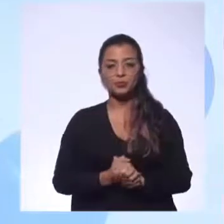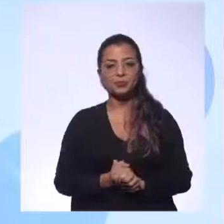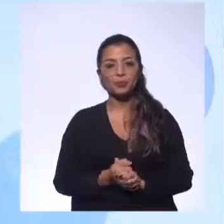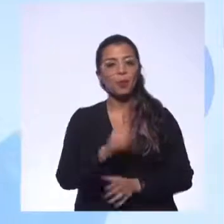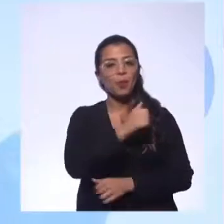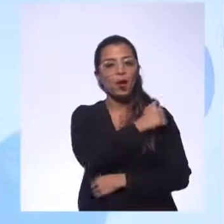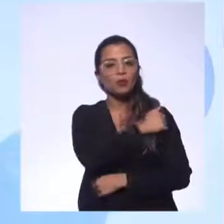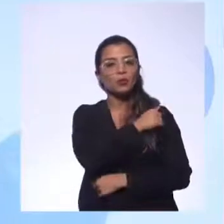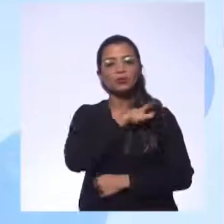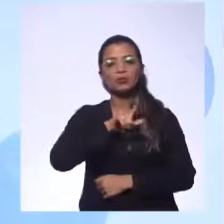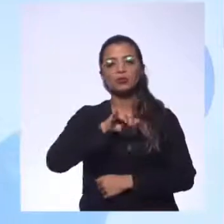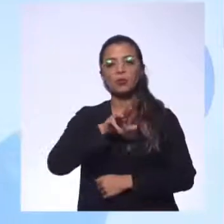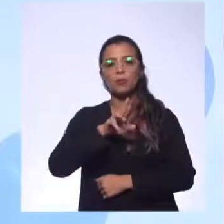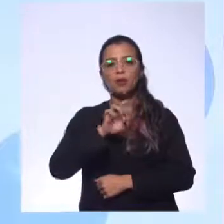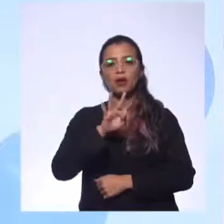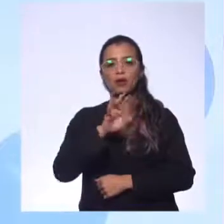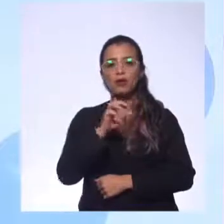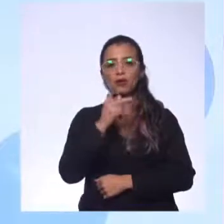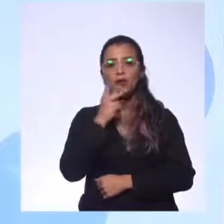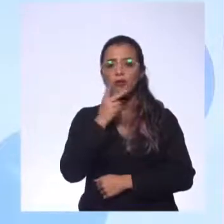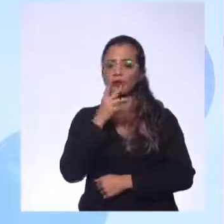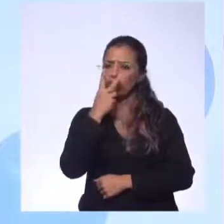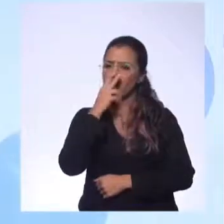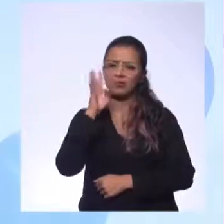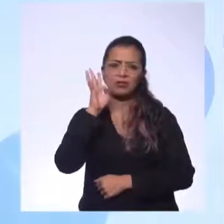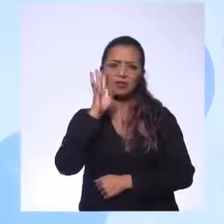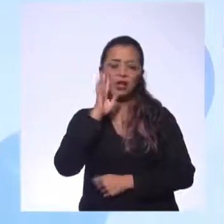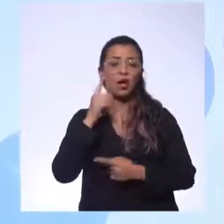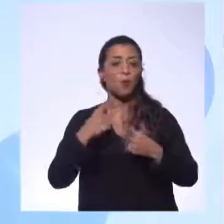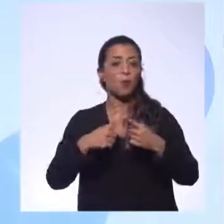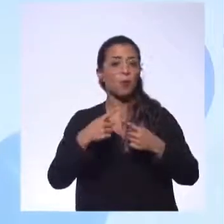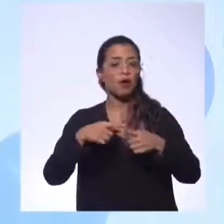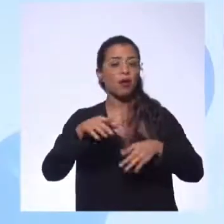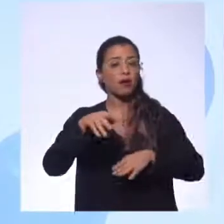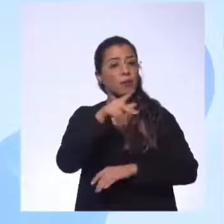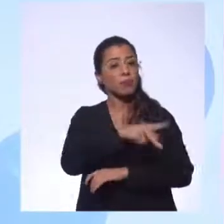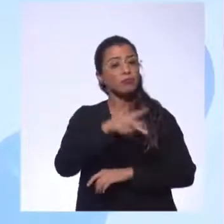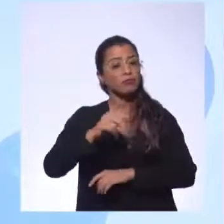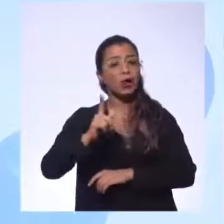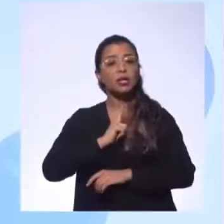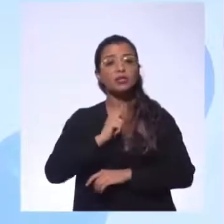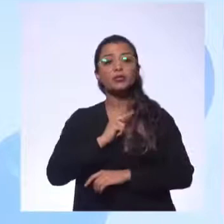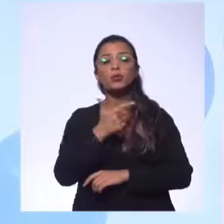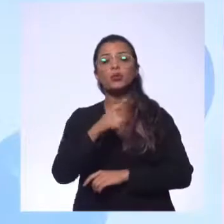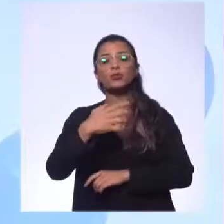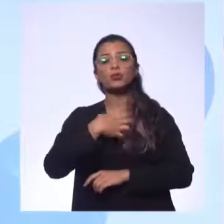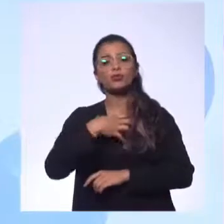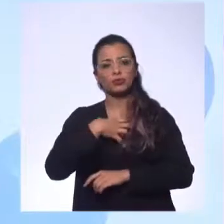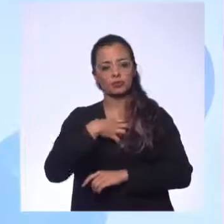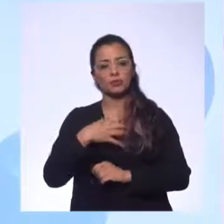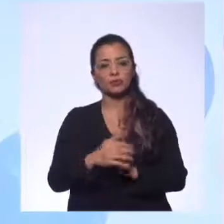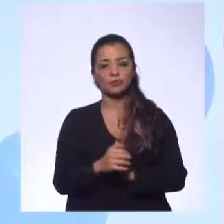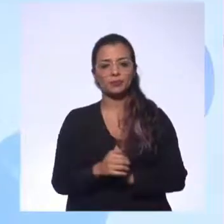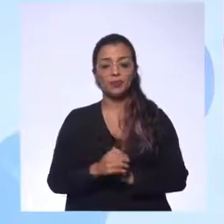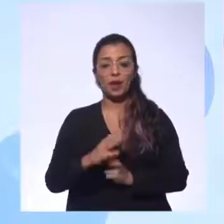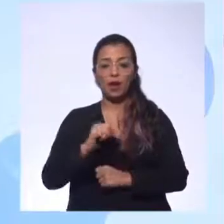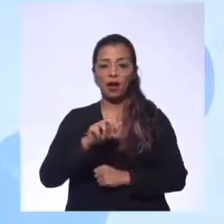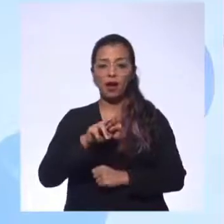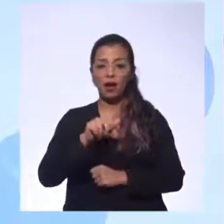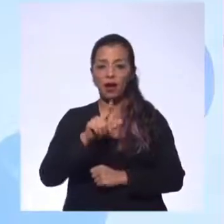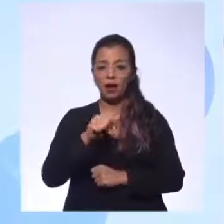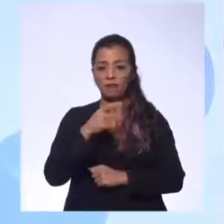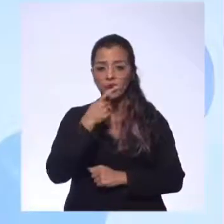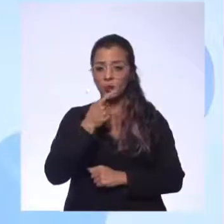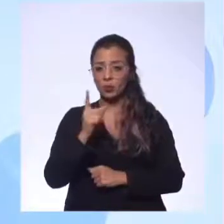acho legal a utilização do celular em sala de aula, porque dentro dela o professor tem outros artifícios para nos ensinar. Celular só remoto mesmo. A aluna Carla responde